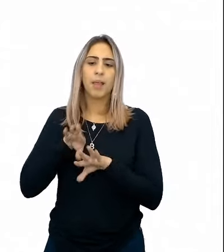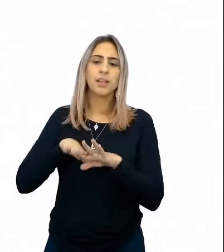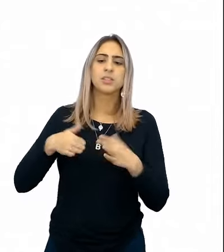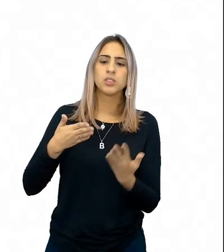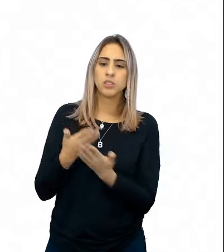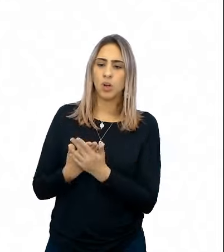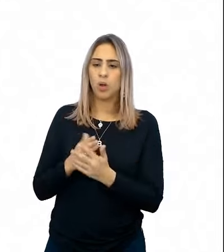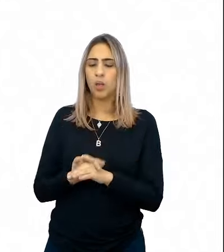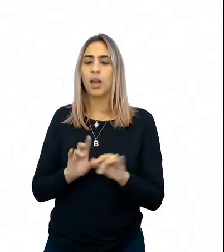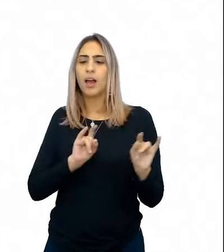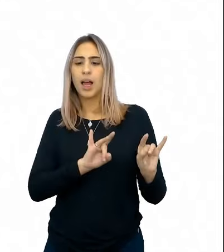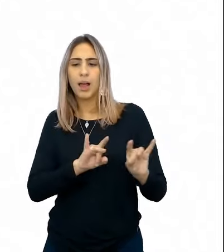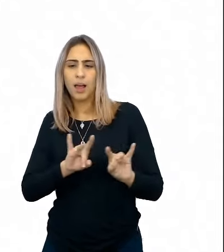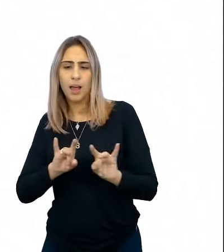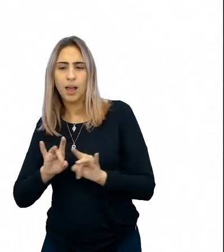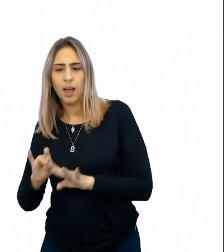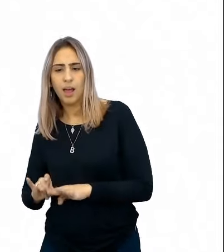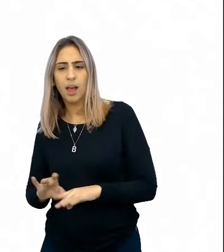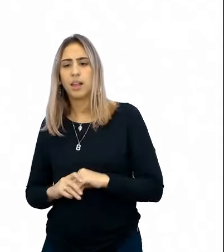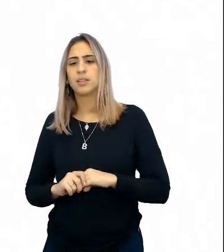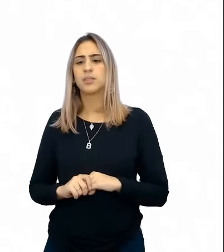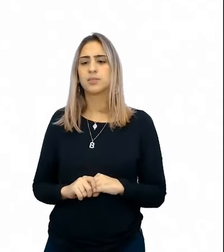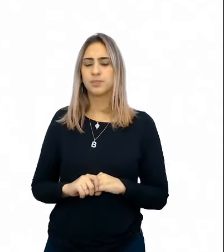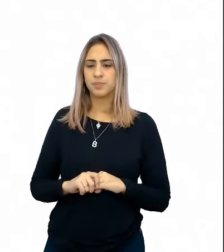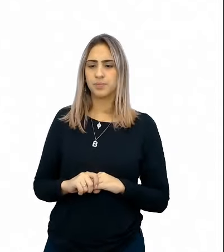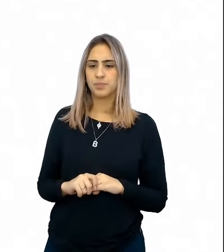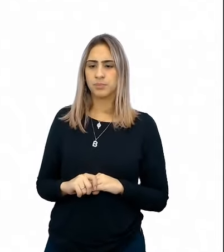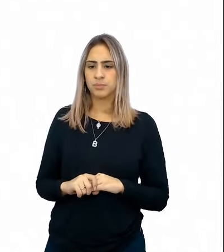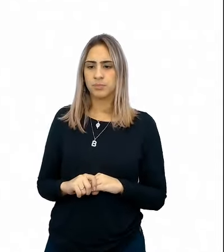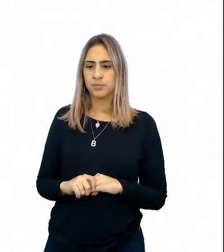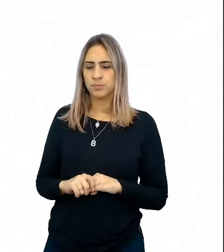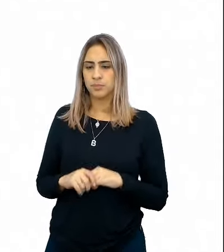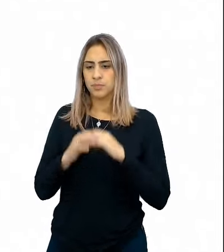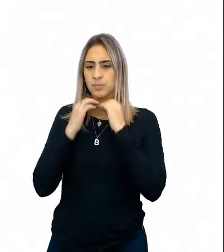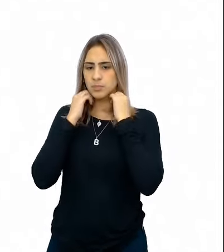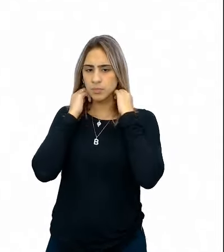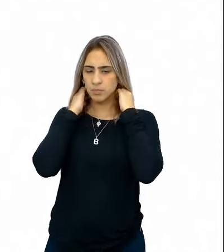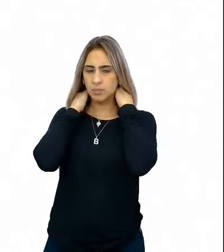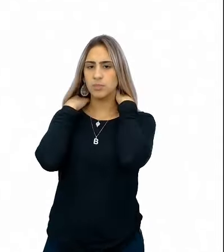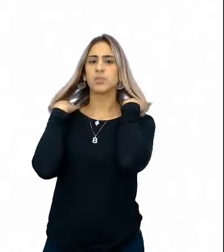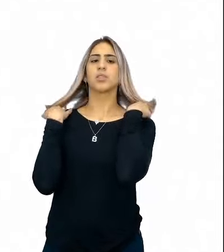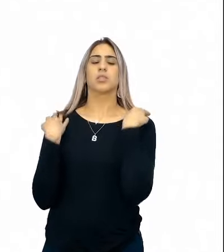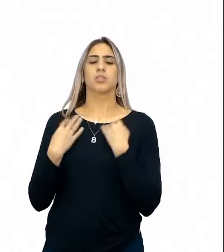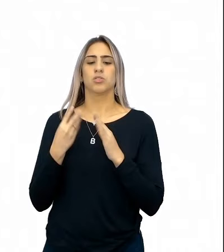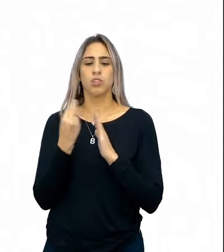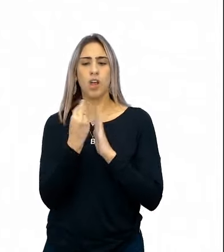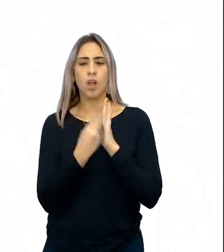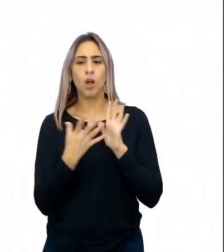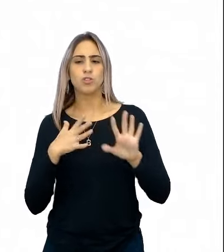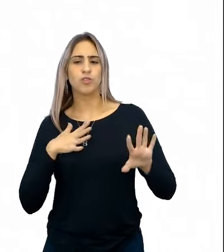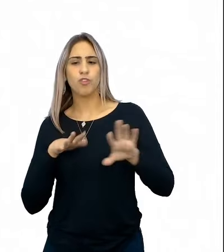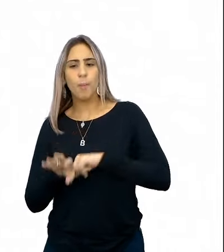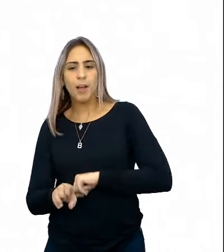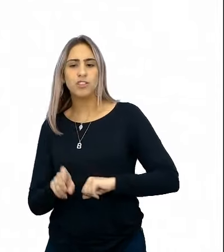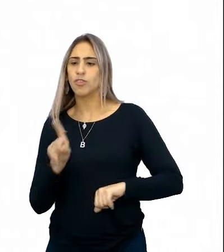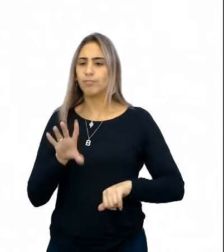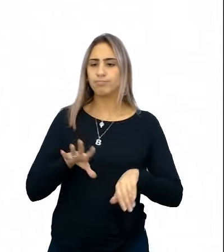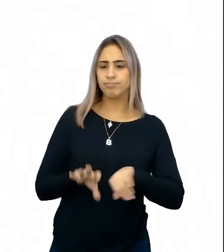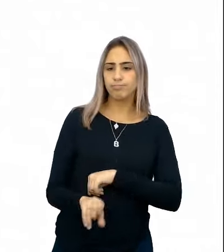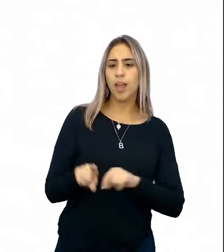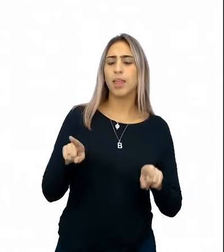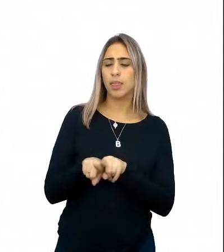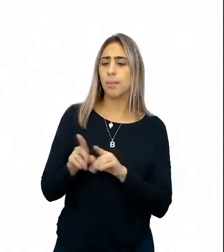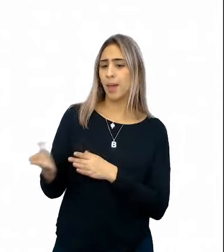escolas. Cada uma delas, seja diagnóstica, formativa ou sumativa,